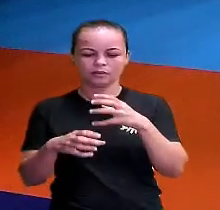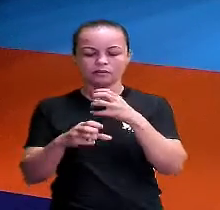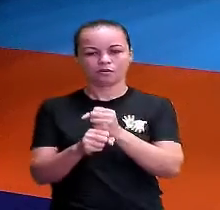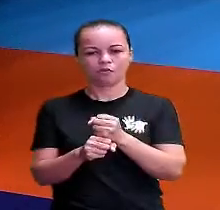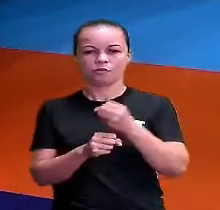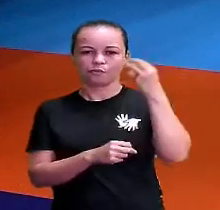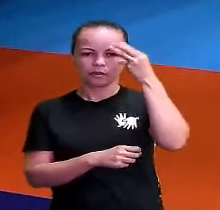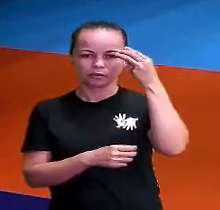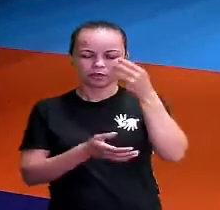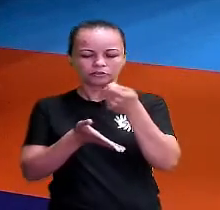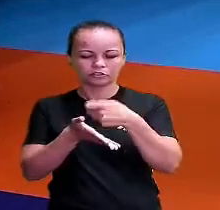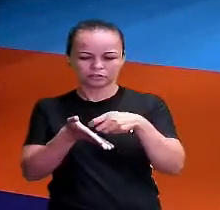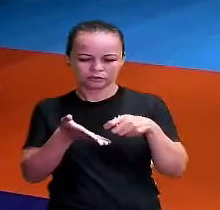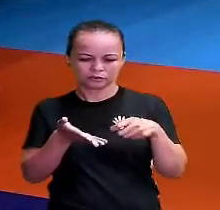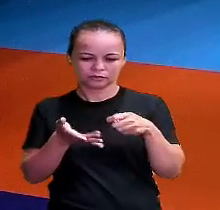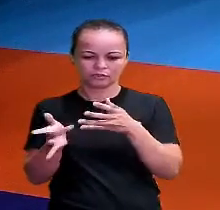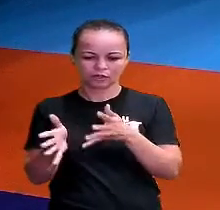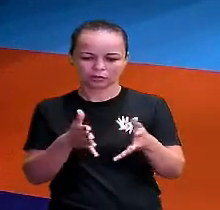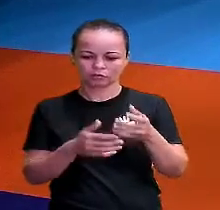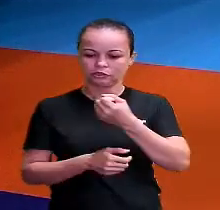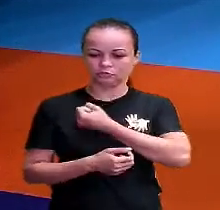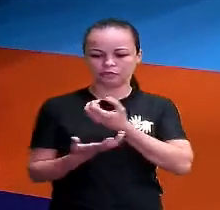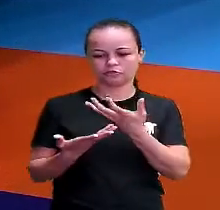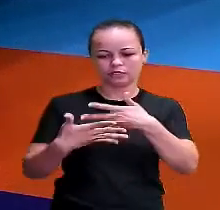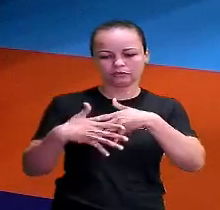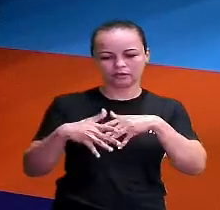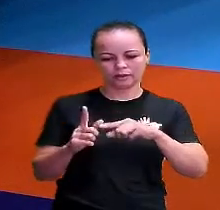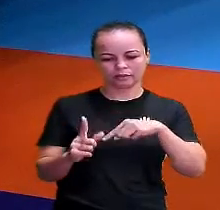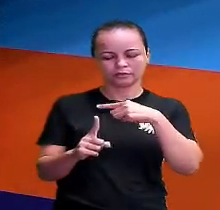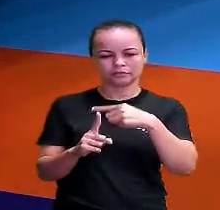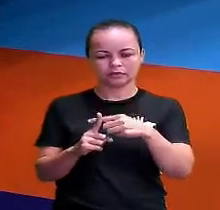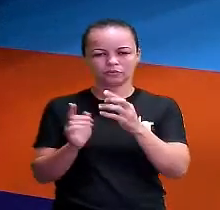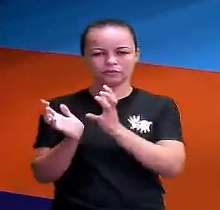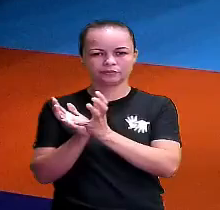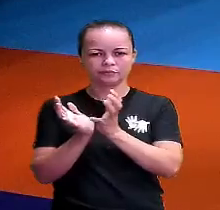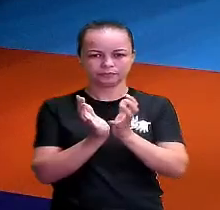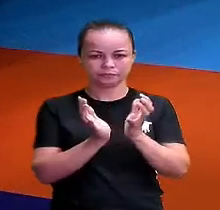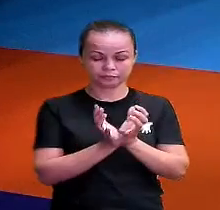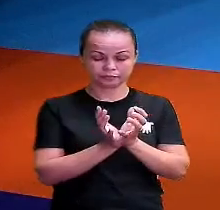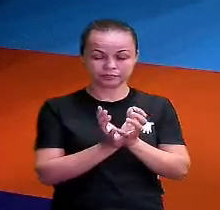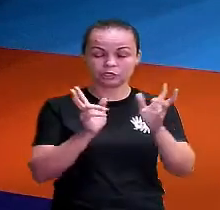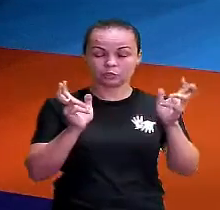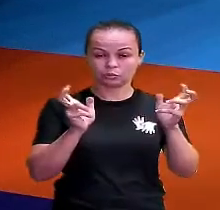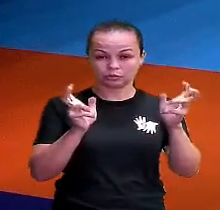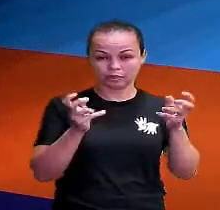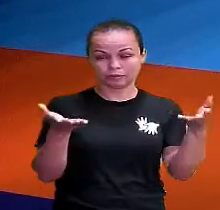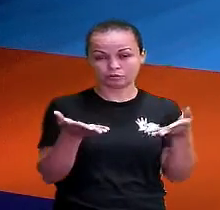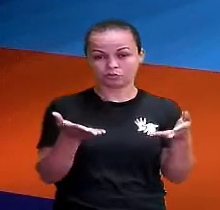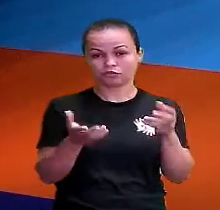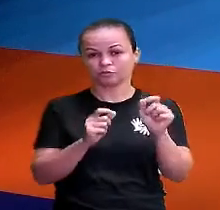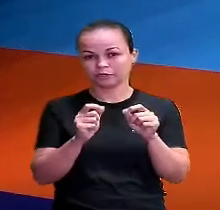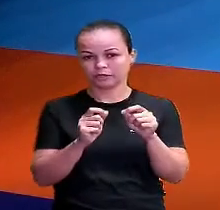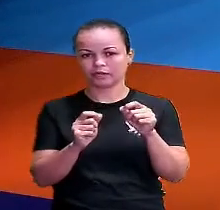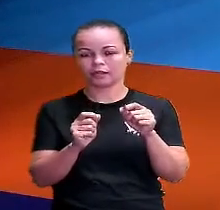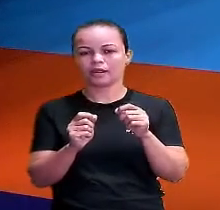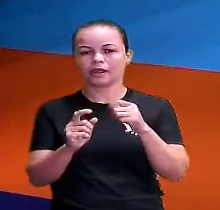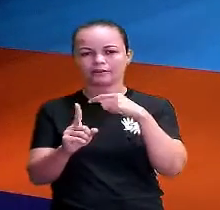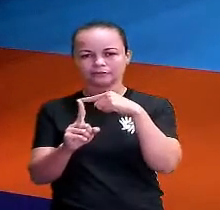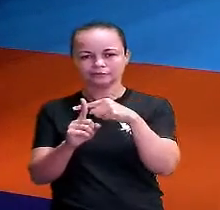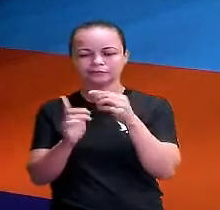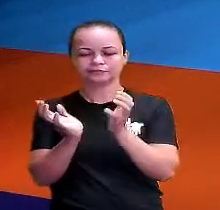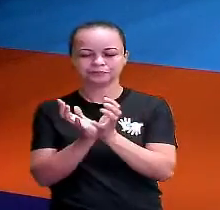subtração. E o tema da nossa aula de hoje é adição com reagrupamento. Então, o que é que nós vamos estudar hoje? Hoje, nós